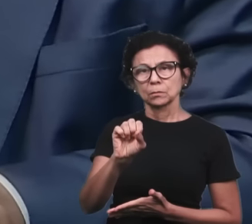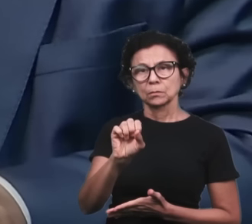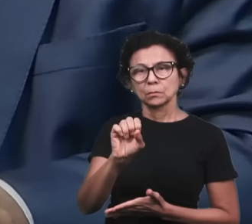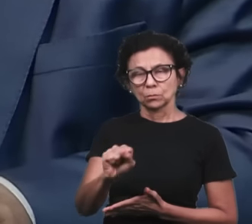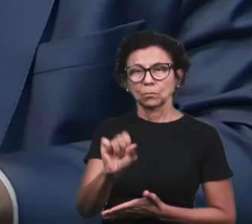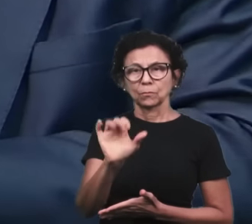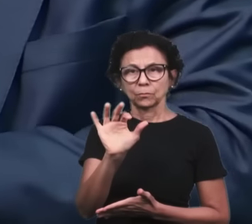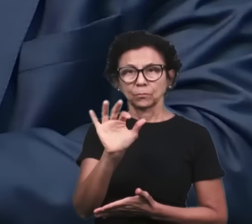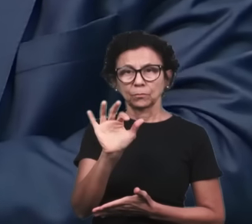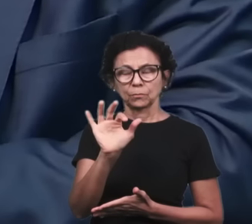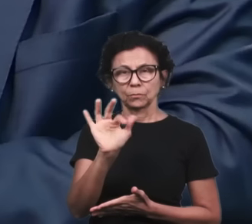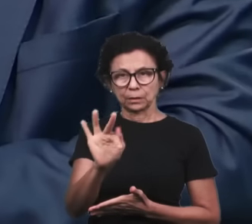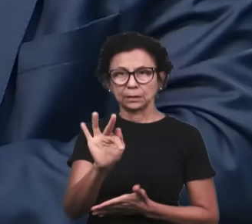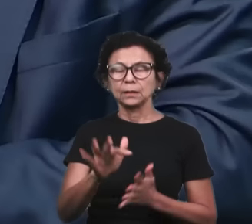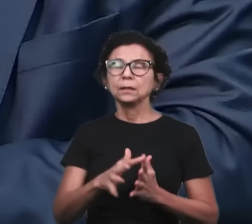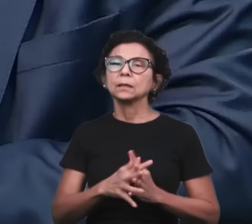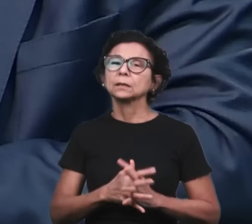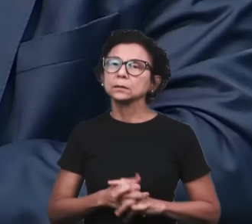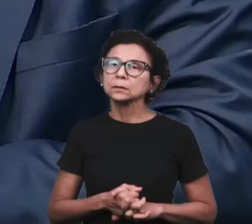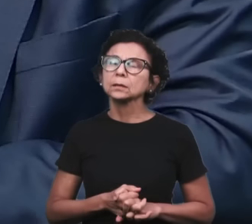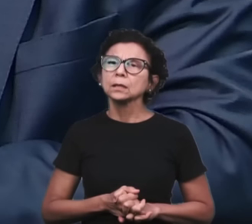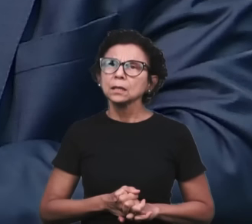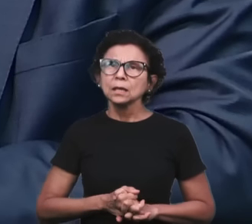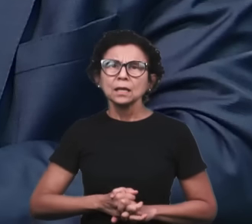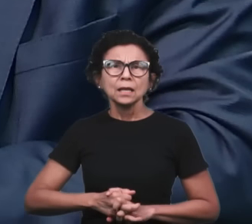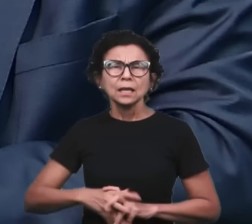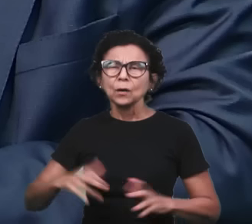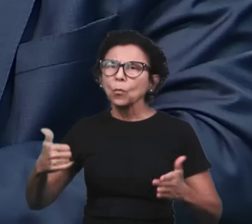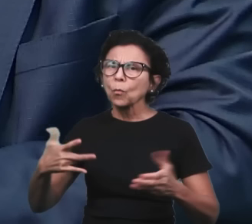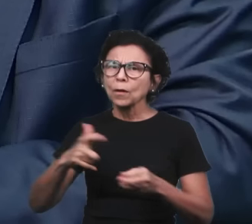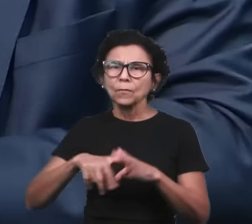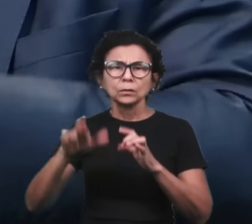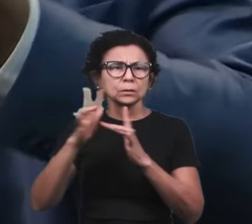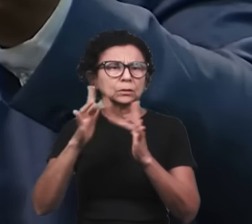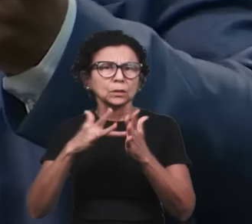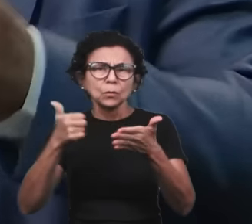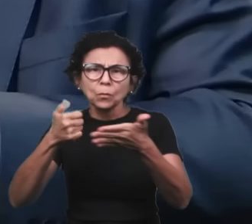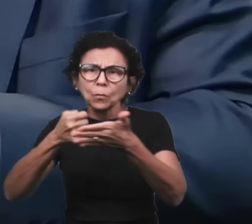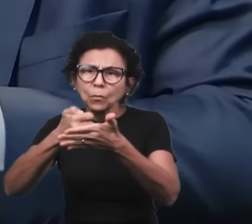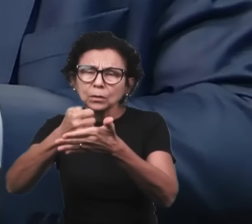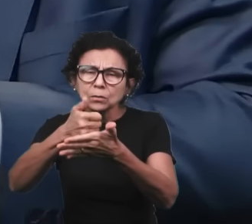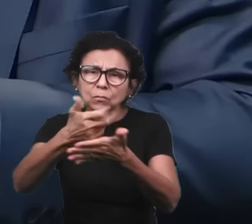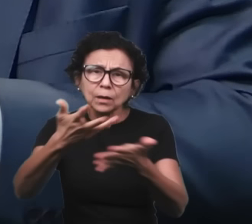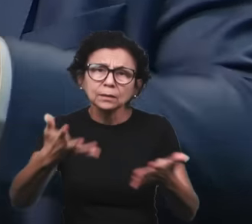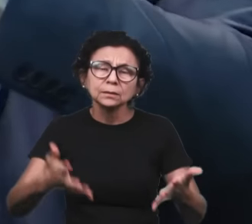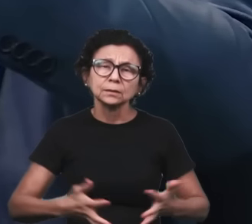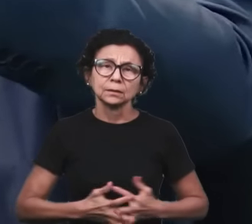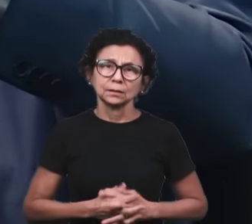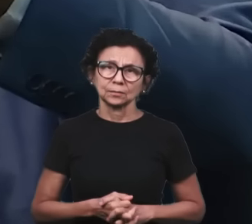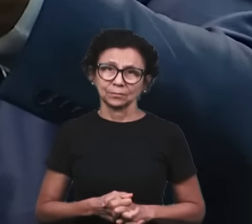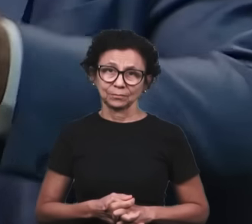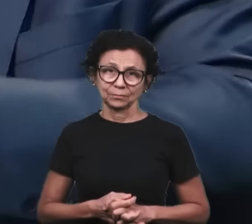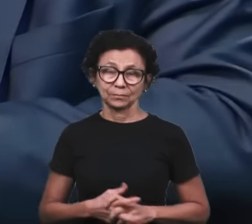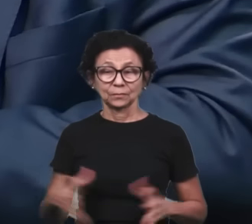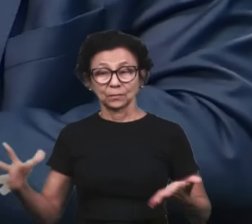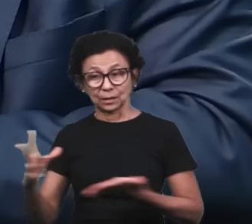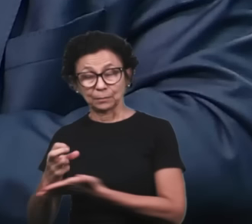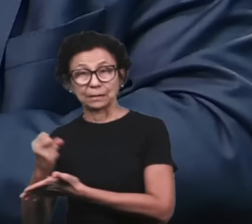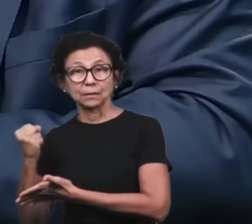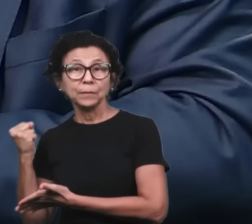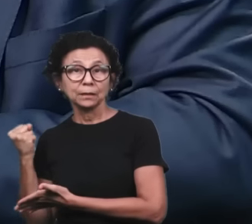ele fala assim, o grande dia do Senhor está perto. Que grande dia do Senhor é este? É o arrebatamento